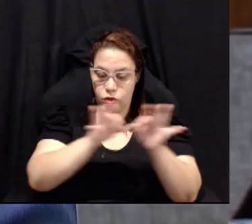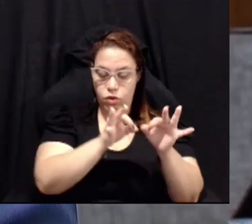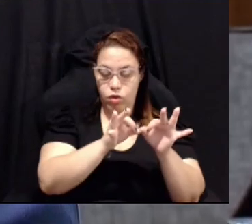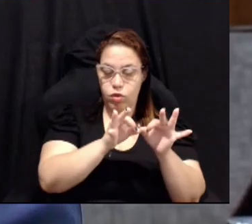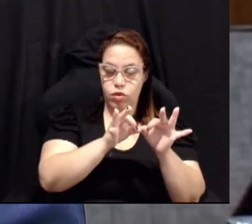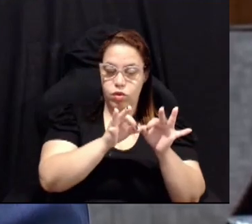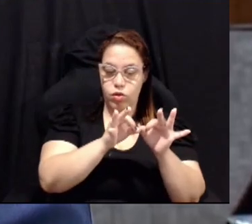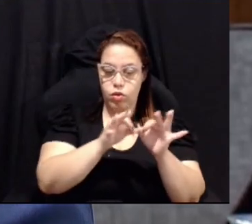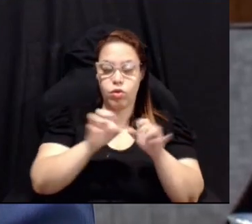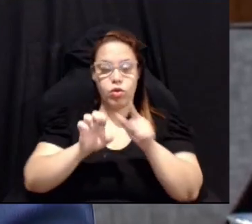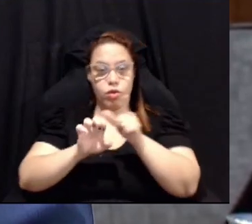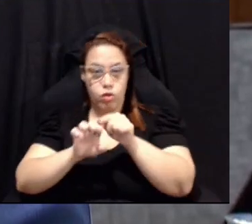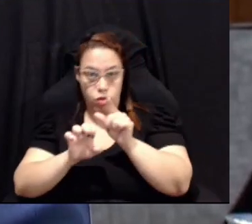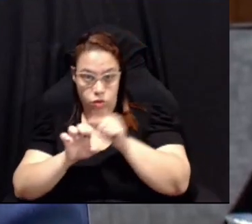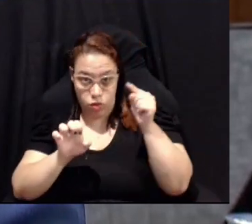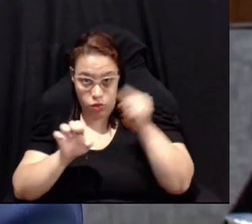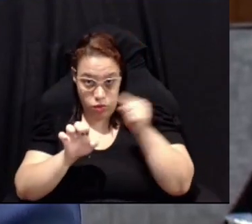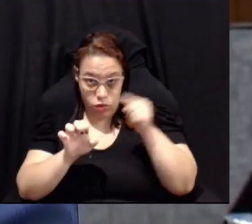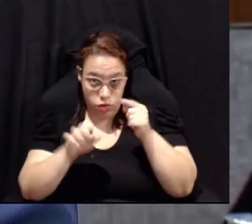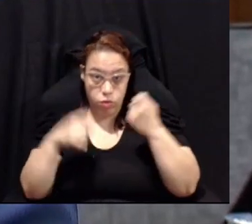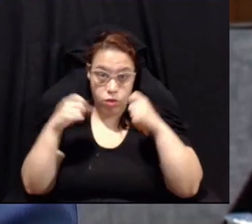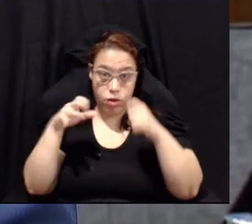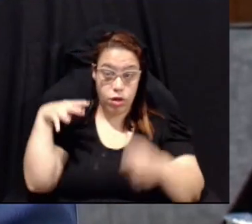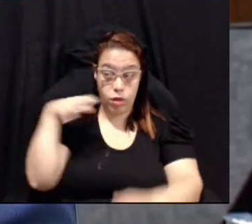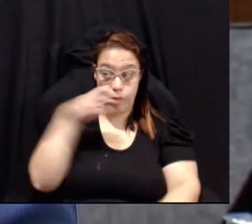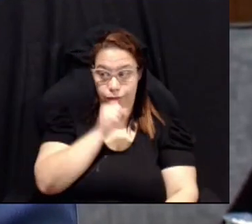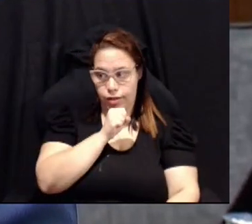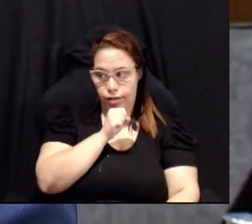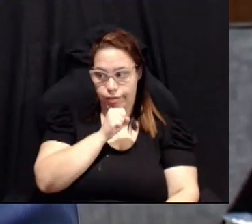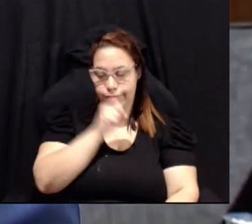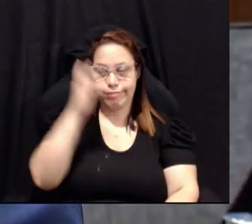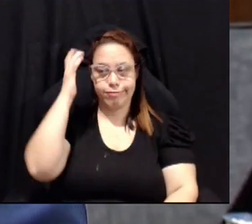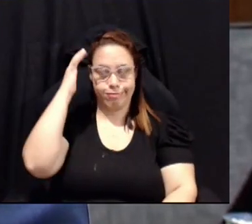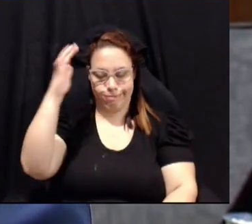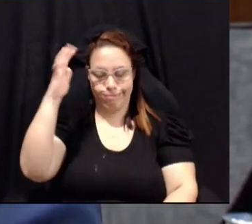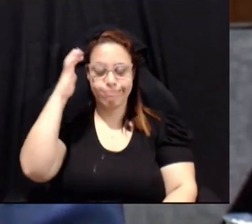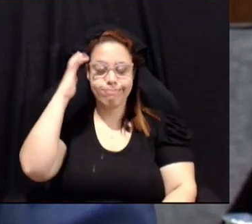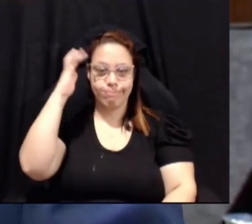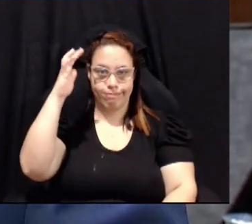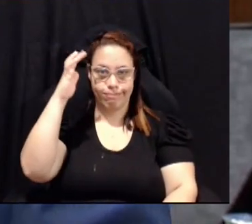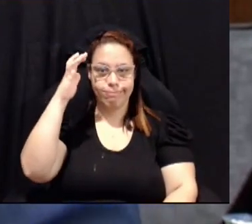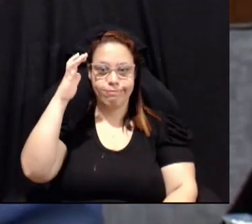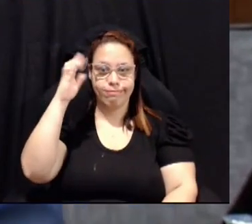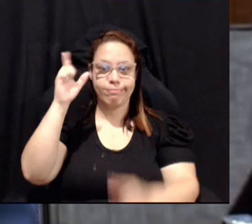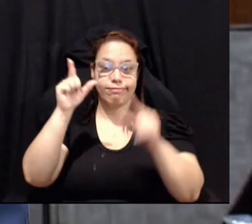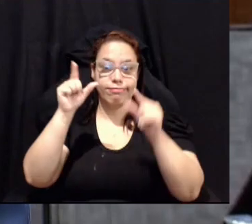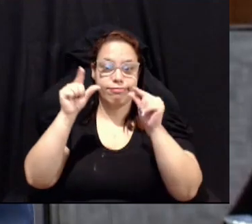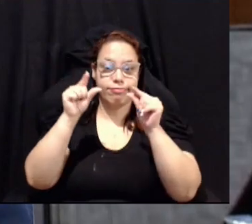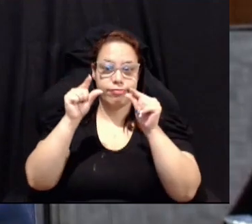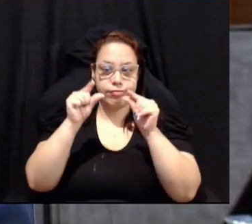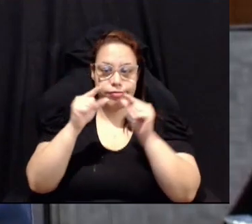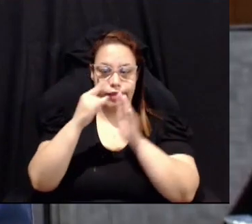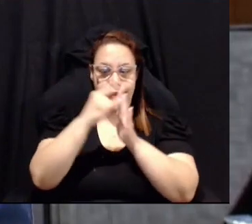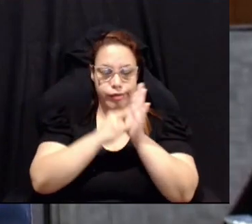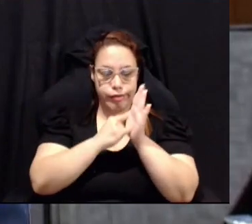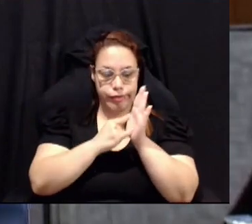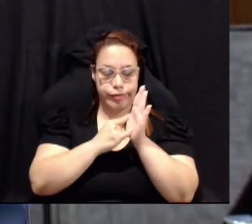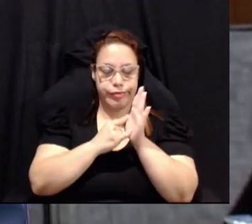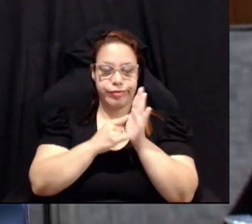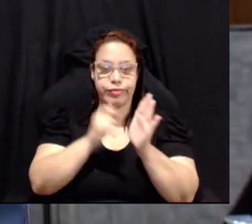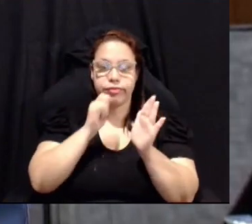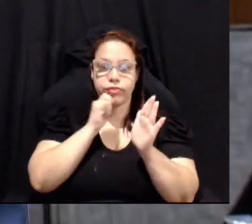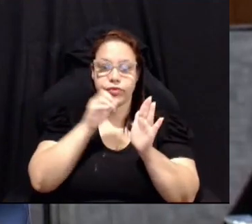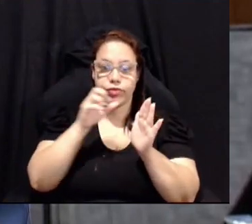negócio, precisando de agilidade. Então a ideia foi justamente tentar reduzir ao máximo essa burocracia, como por exemplo o Alvará